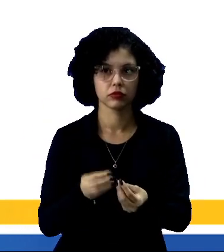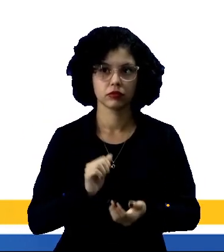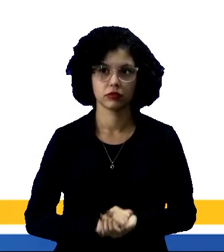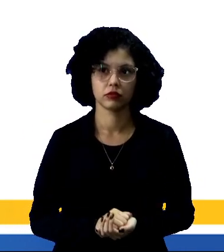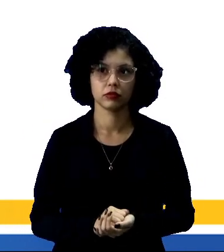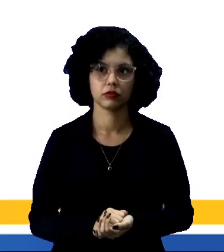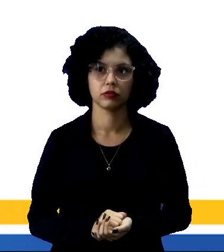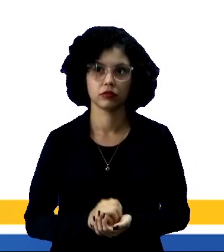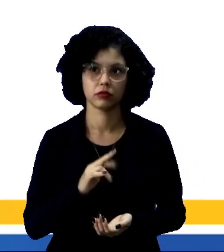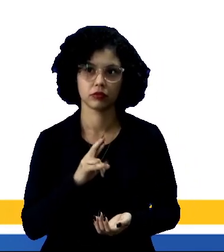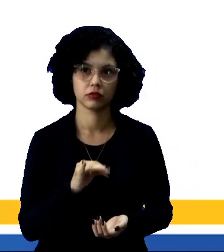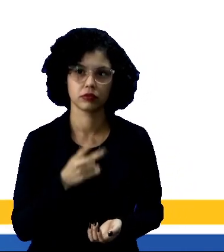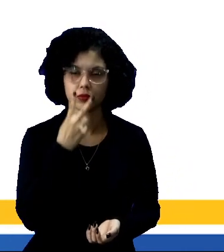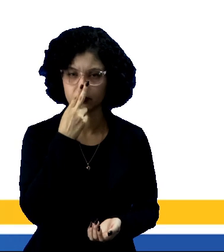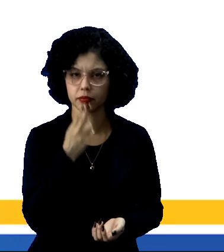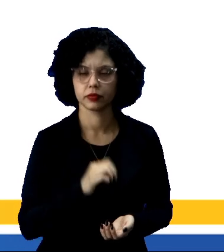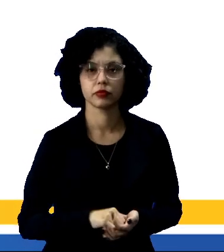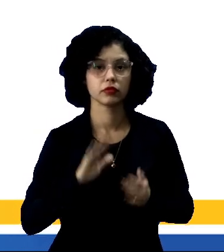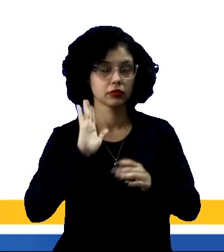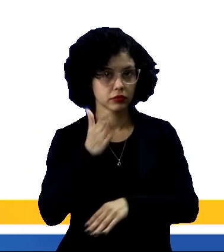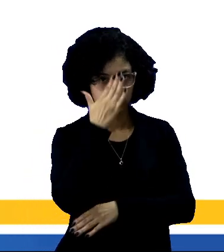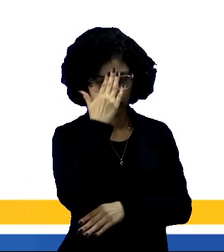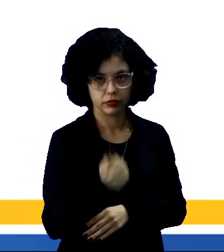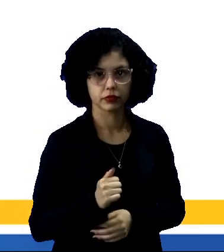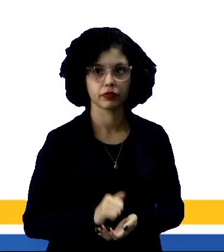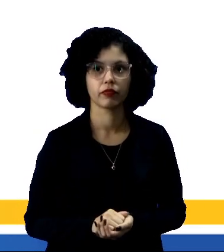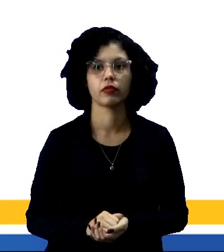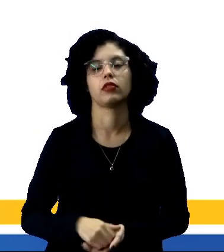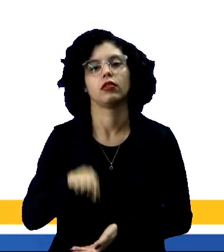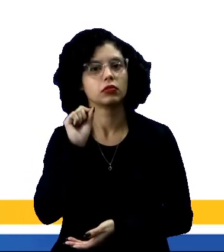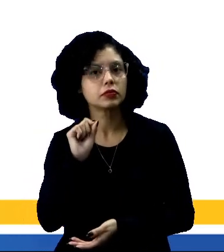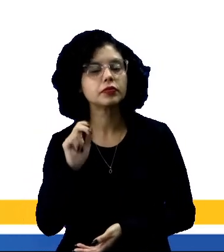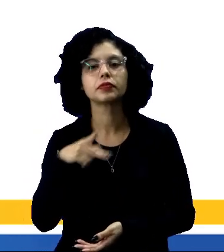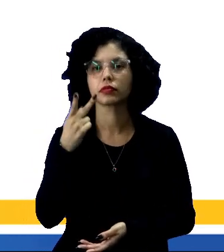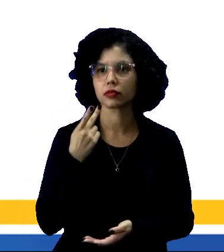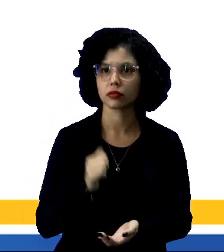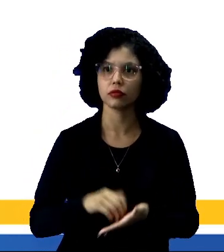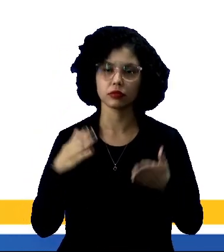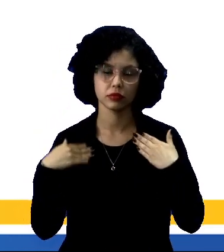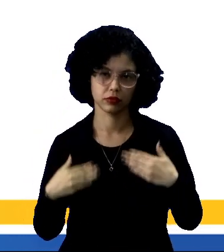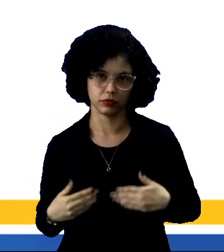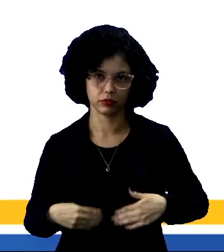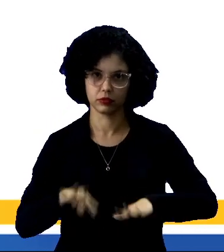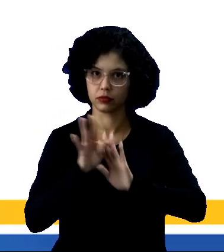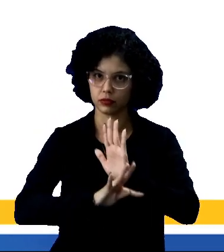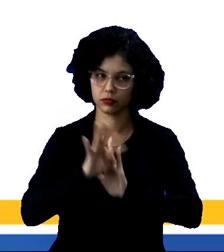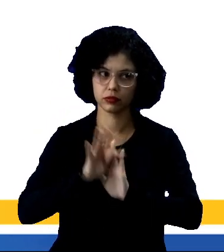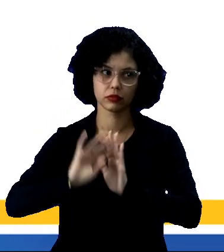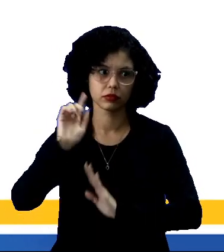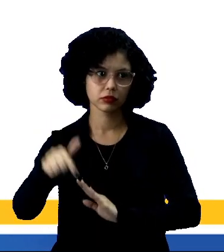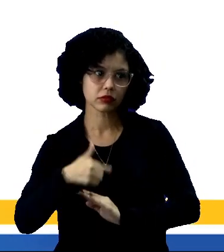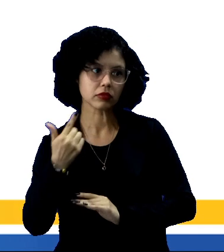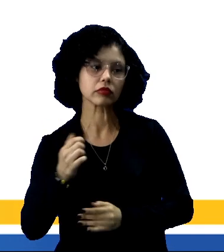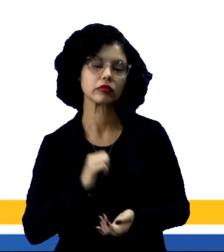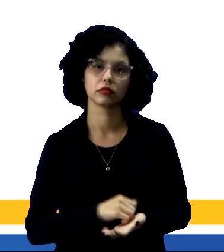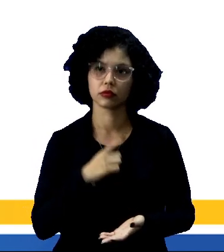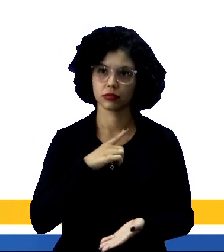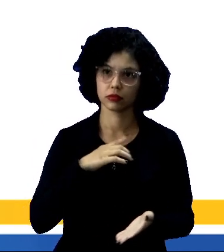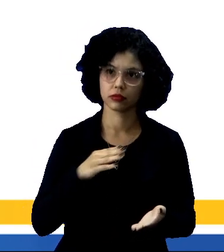estragos aparentes. Então, a partir daí, você já sabe do que vai falar o corpo do texto. Depois, nós